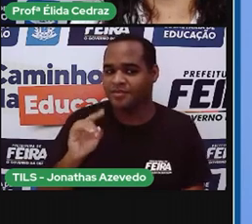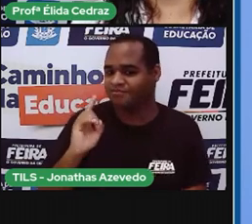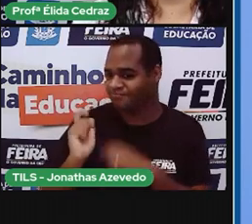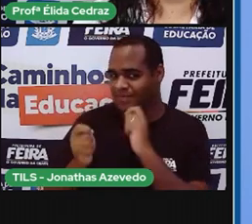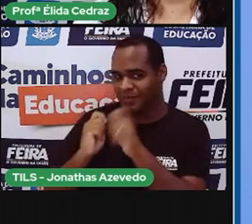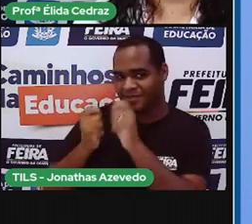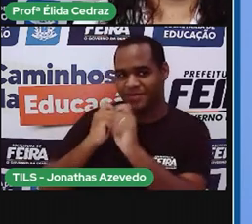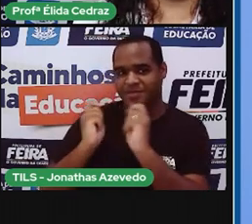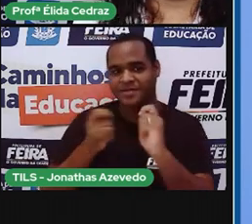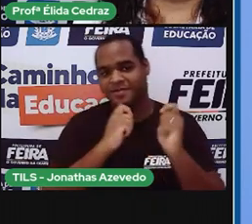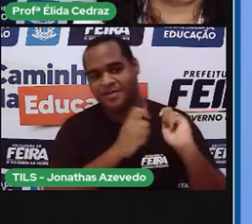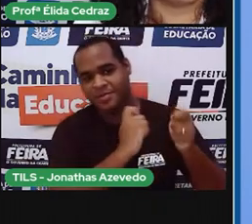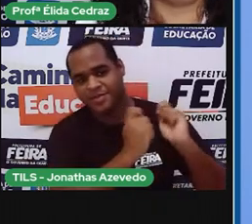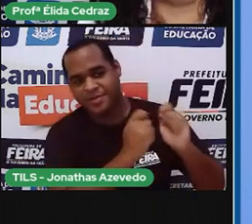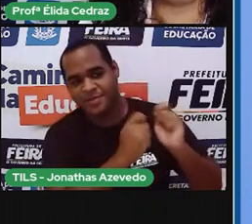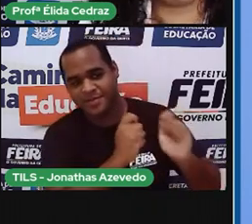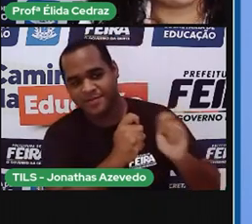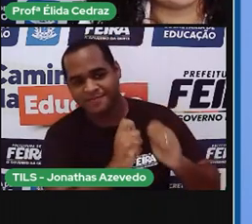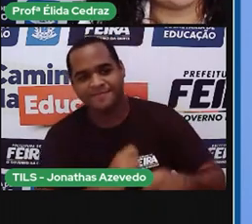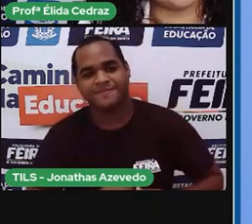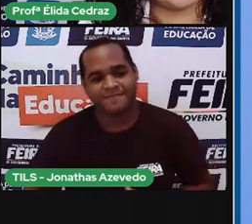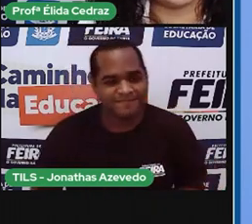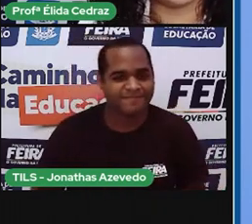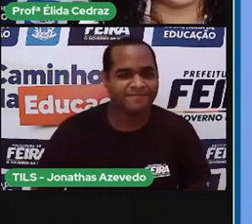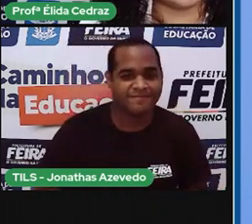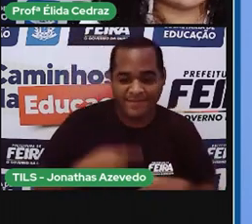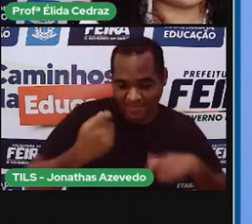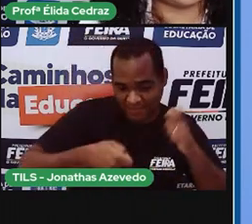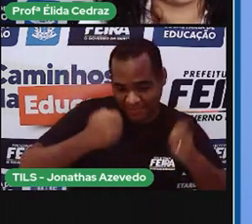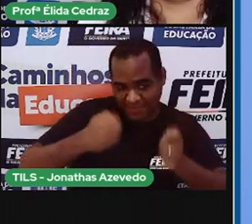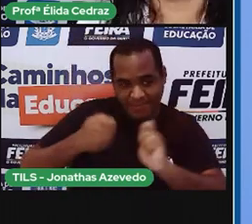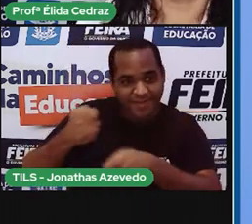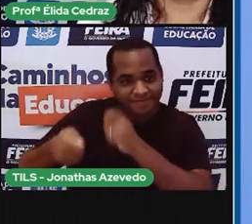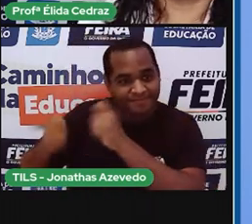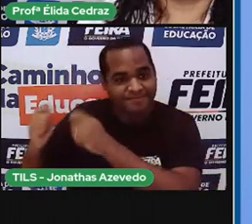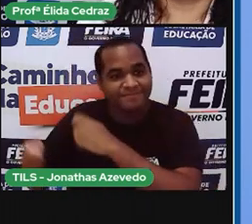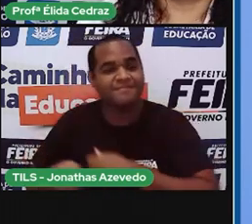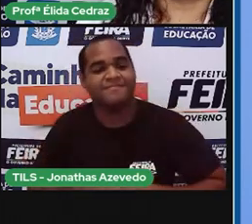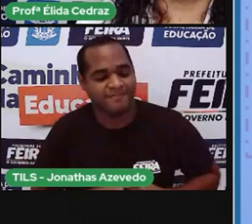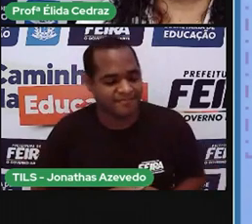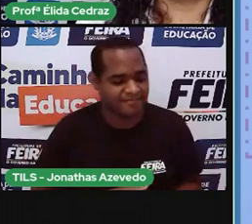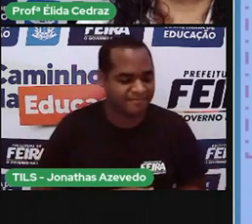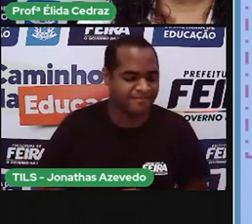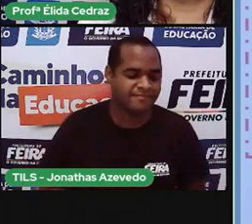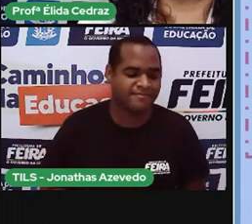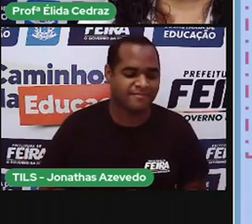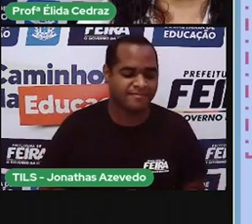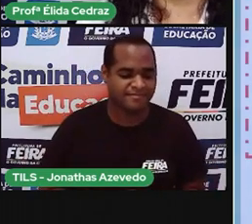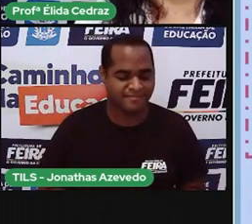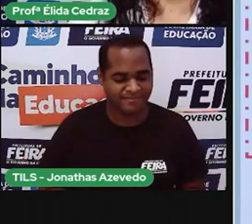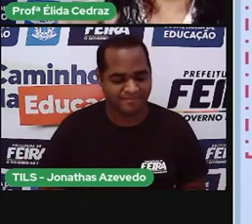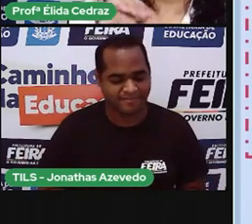Tamborzinho. Isso mesmo. Um tamborzinho.